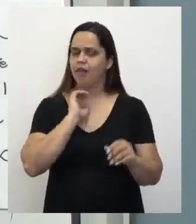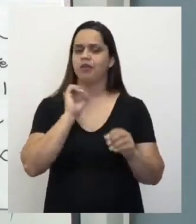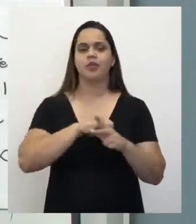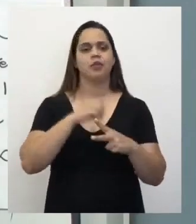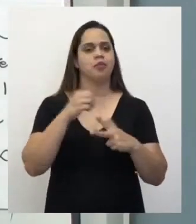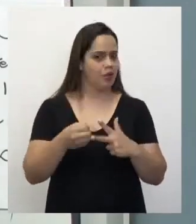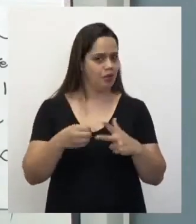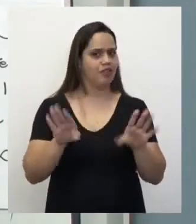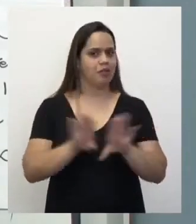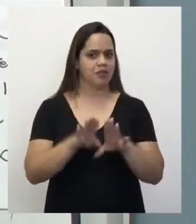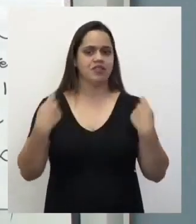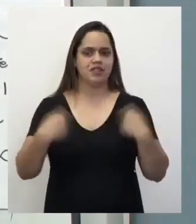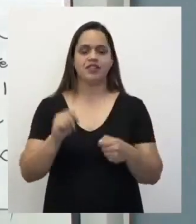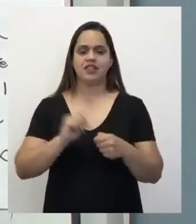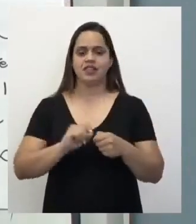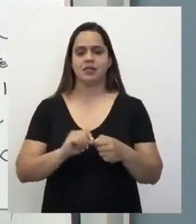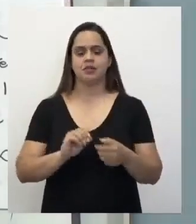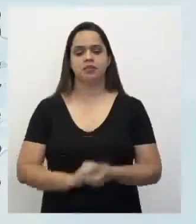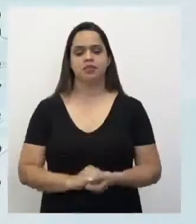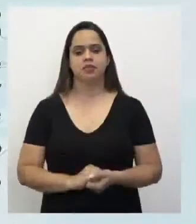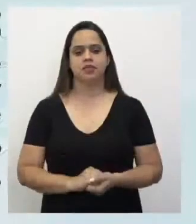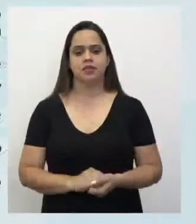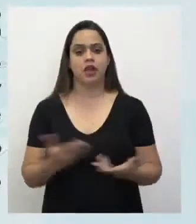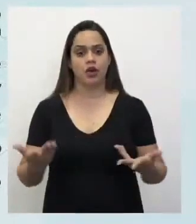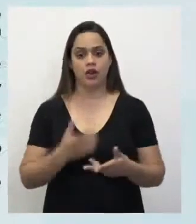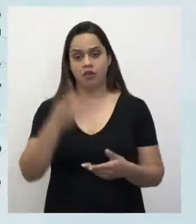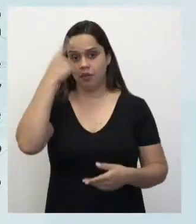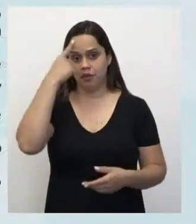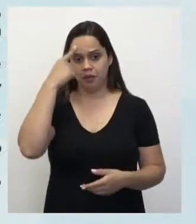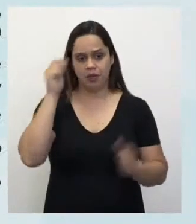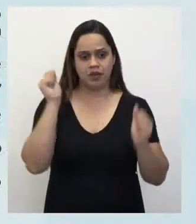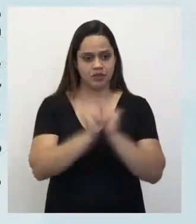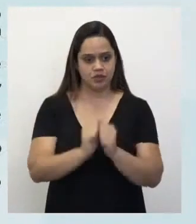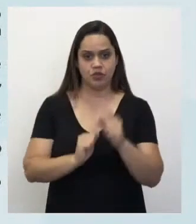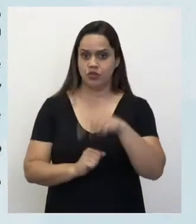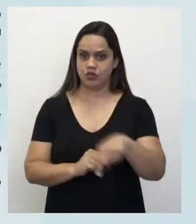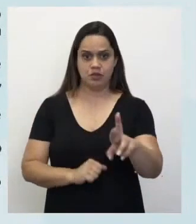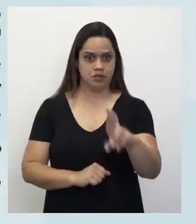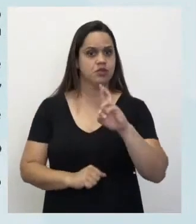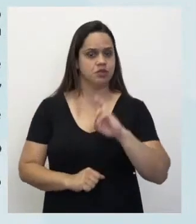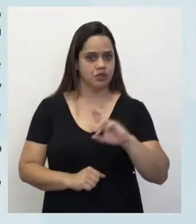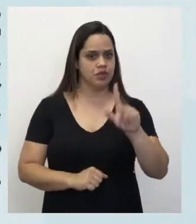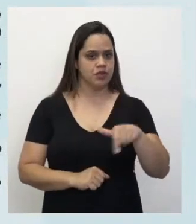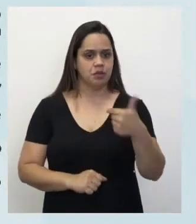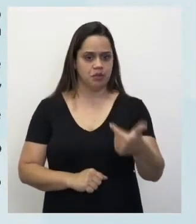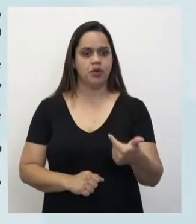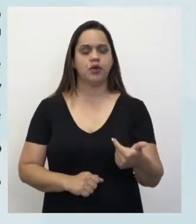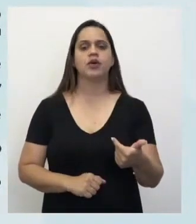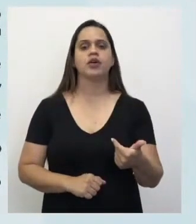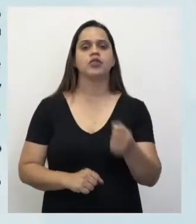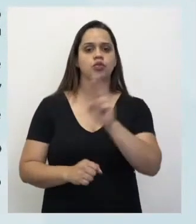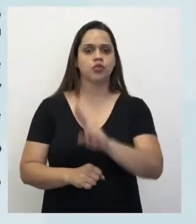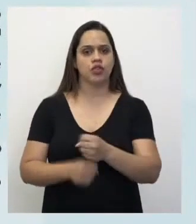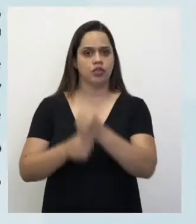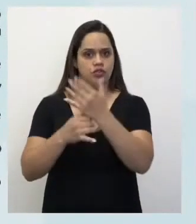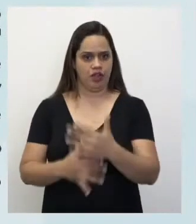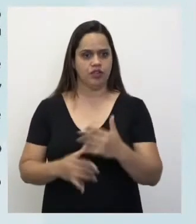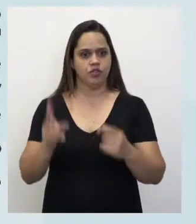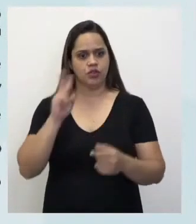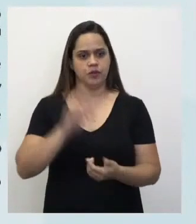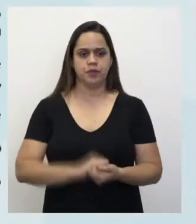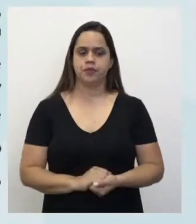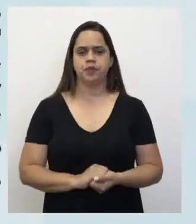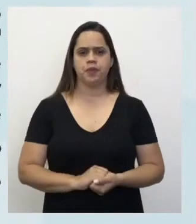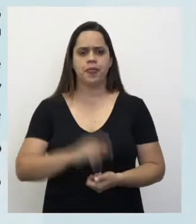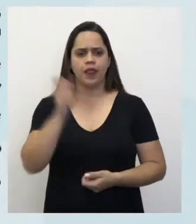Então, vamos lá. Vamos pensar aqui juntos, né? E vocês vão me responder daqui a pouco aí, através do chat. A cultura